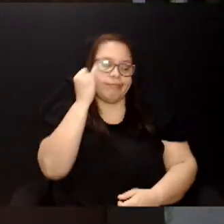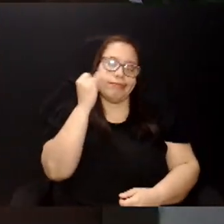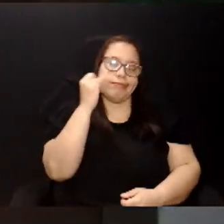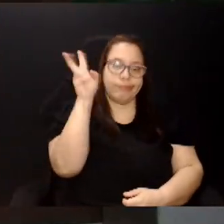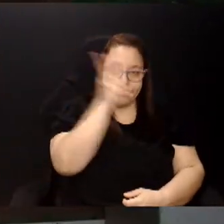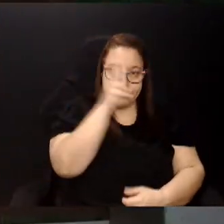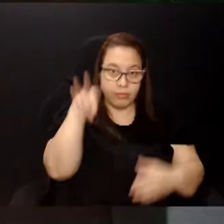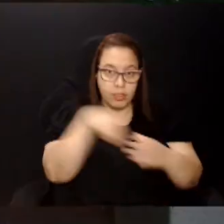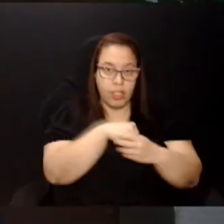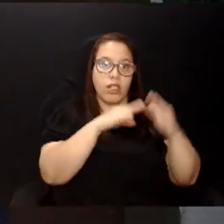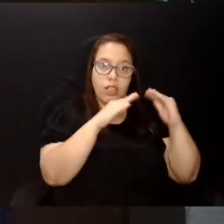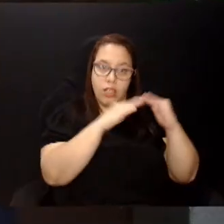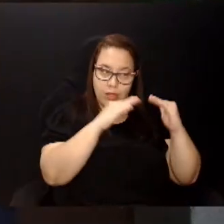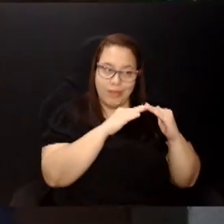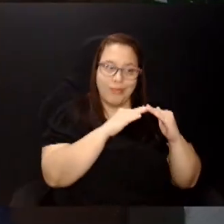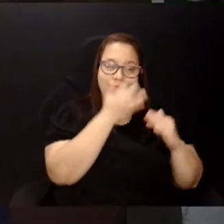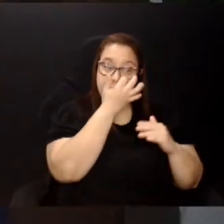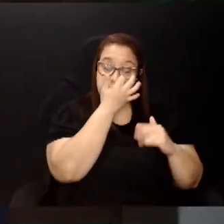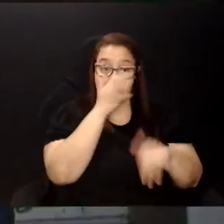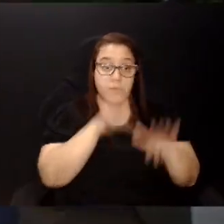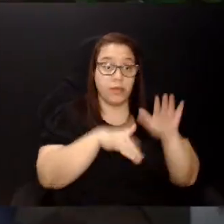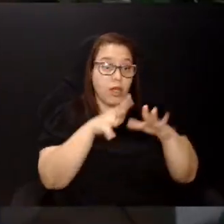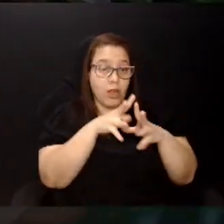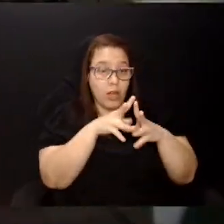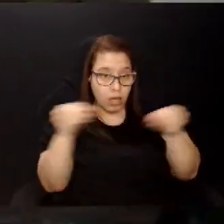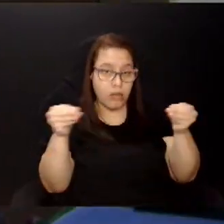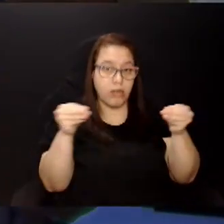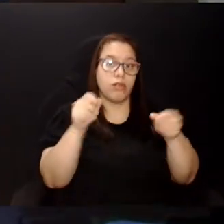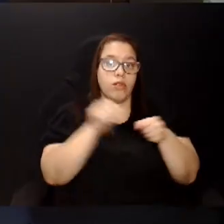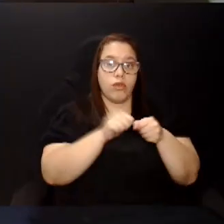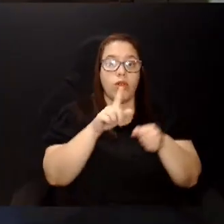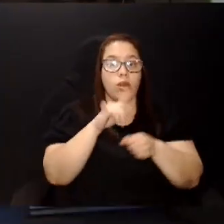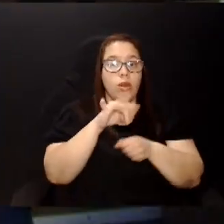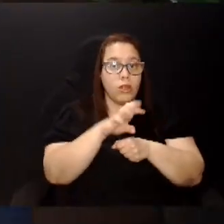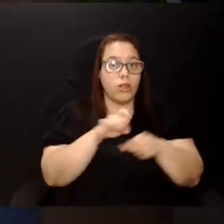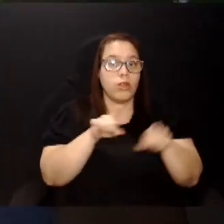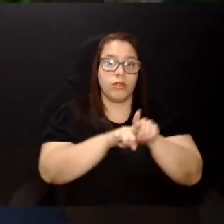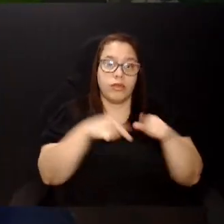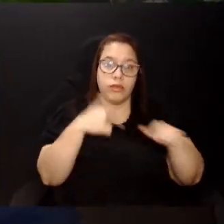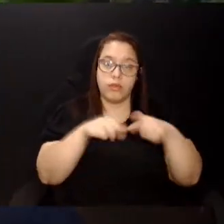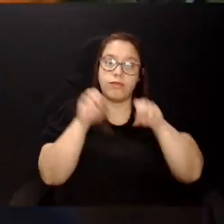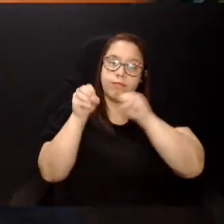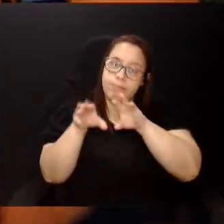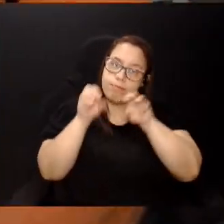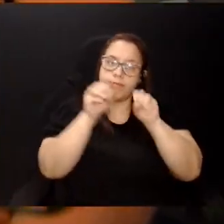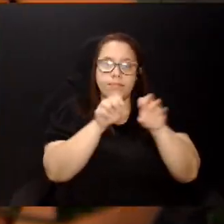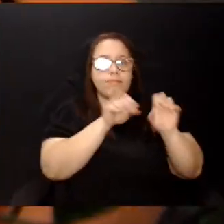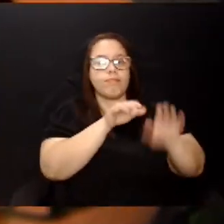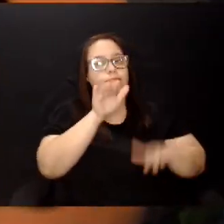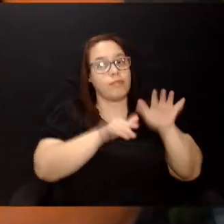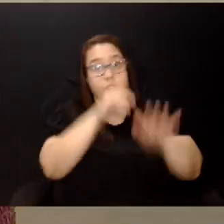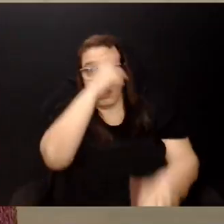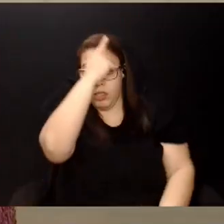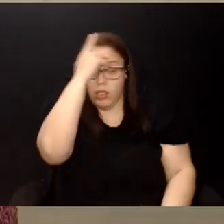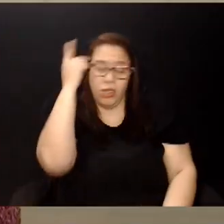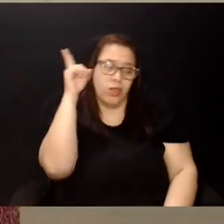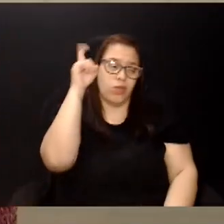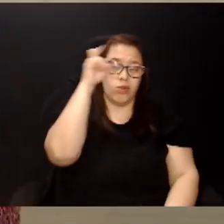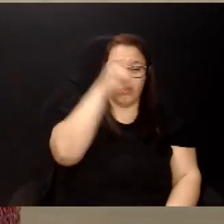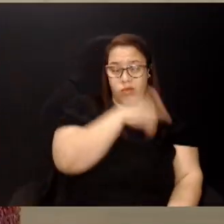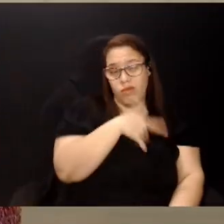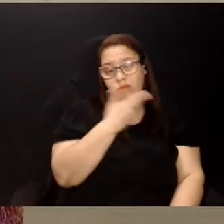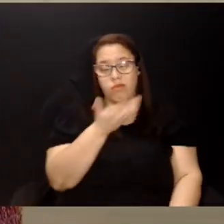dentro da residência. E além da eliminação feita pelos agentes, também é um trabalho educativo, porque muitas vezes as pessoas têm dificuldade